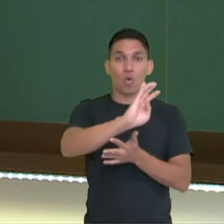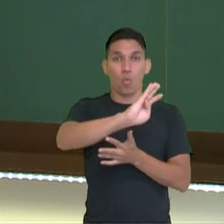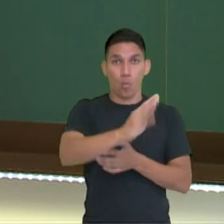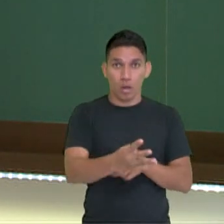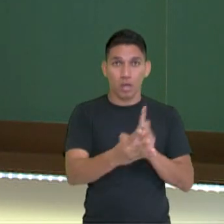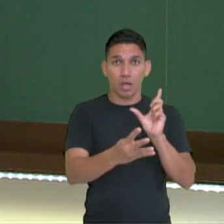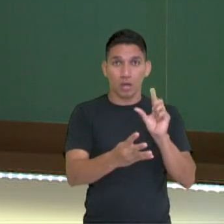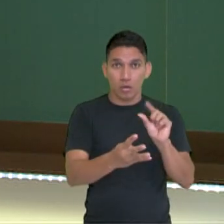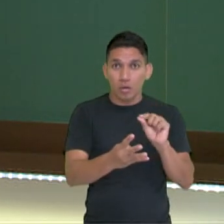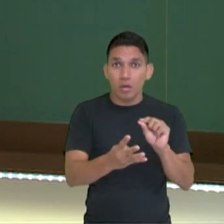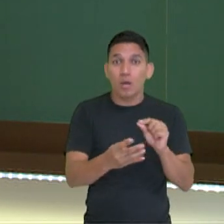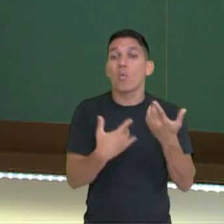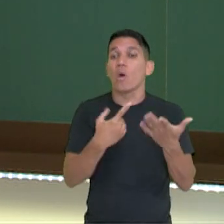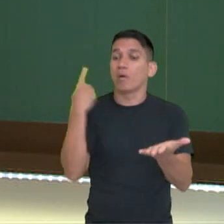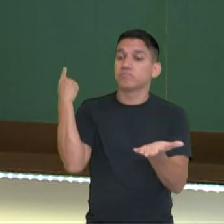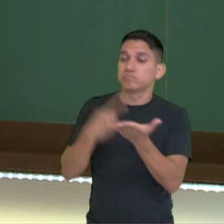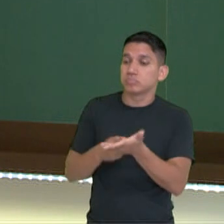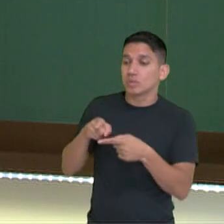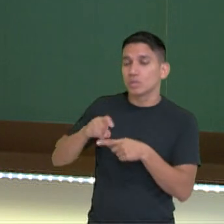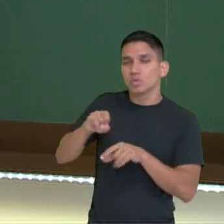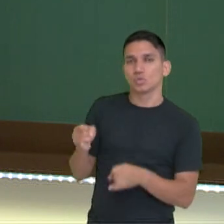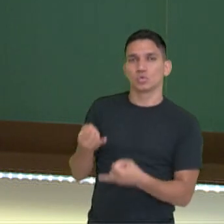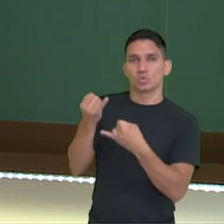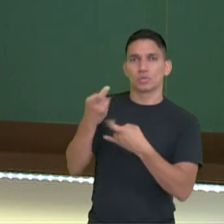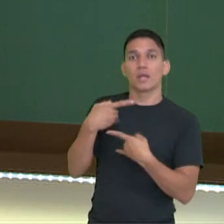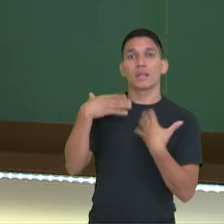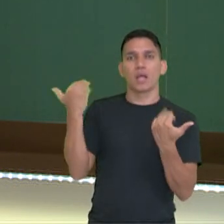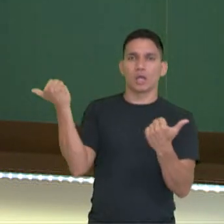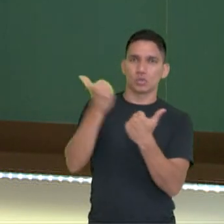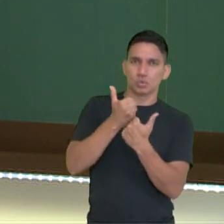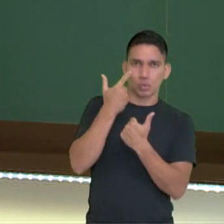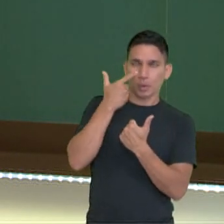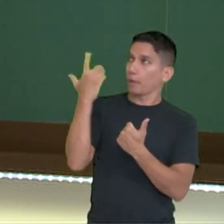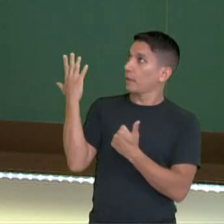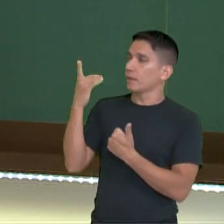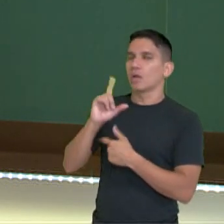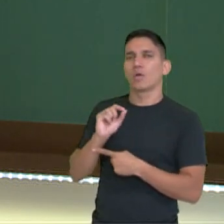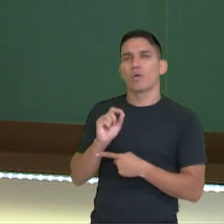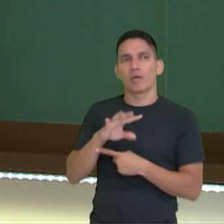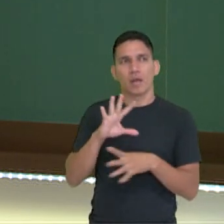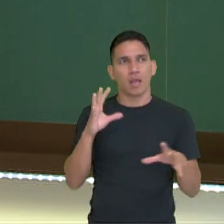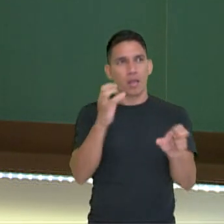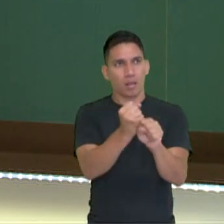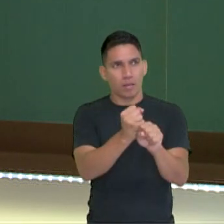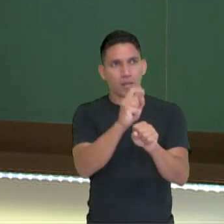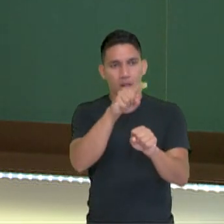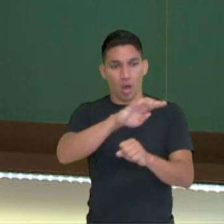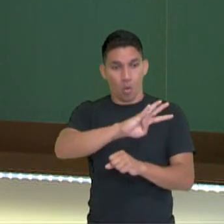para determinar os juros. Então, fazendo a substituição, o montante